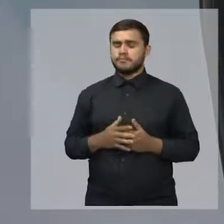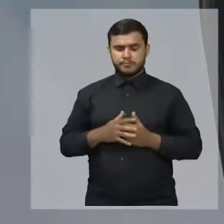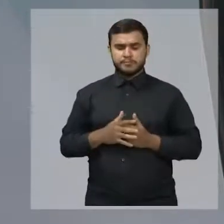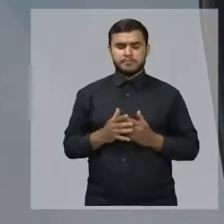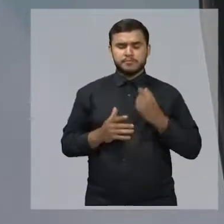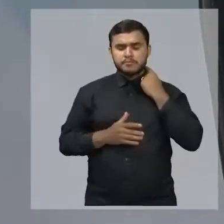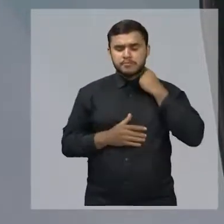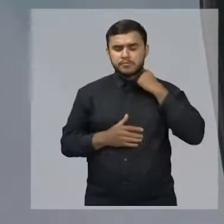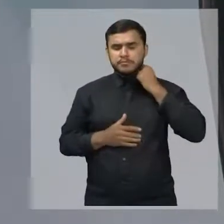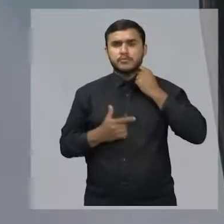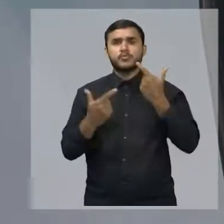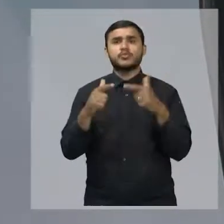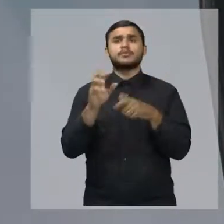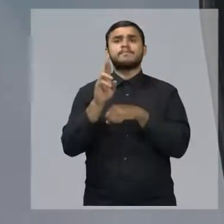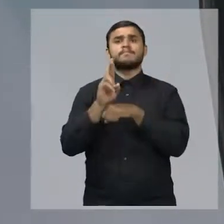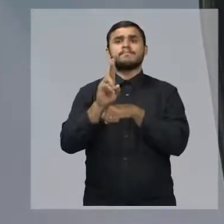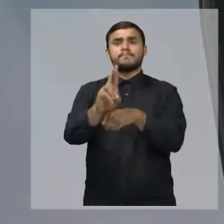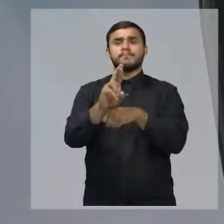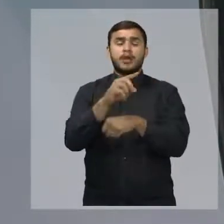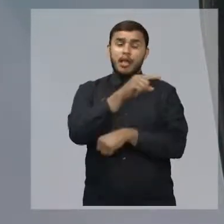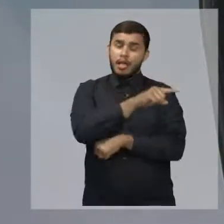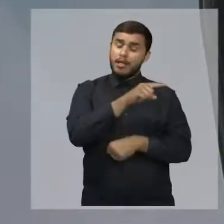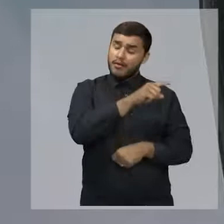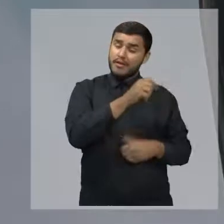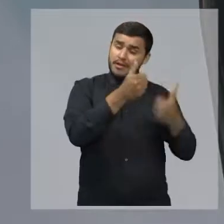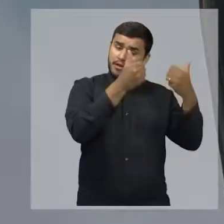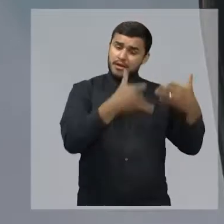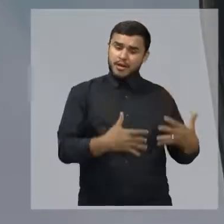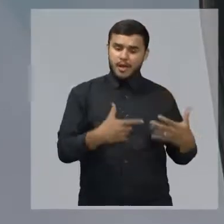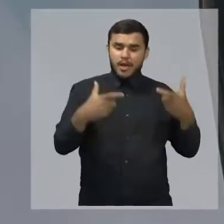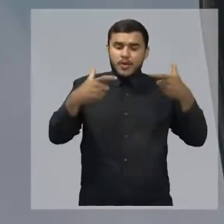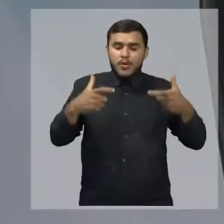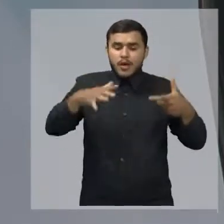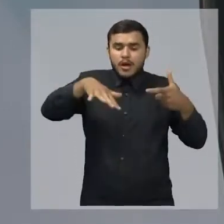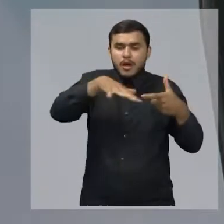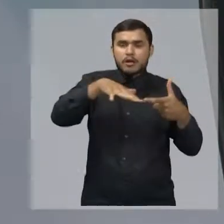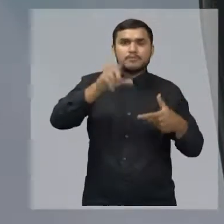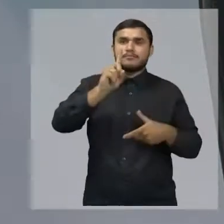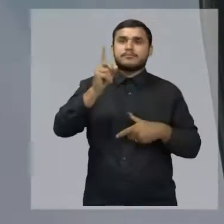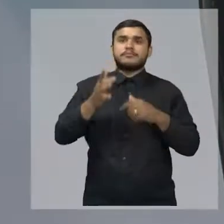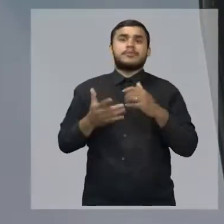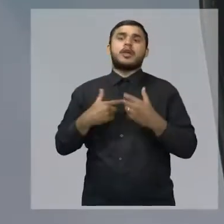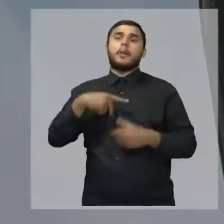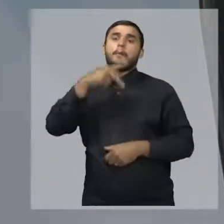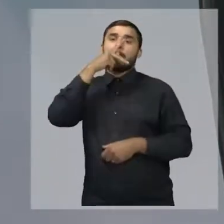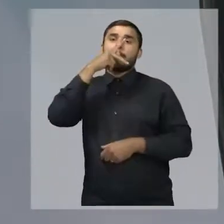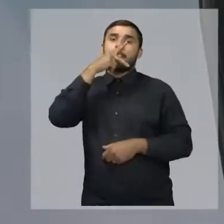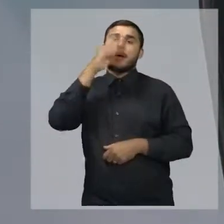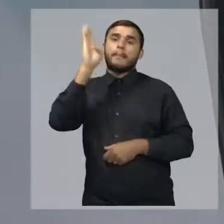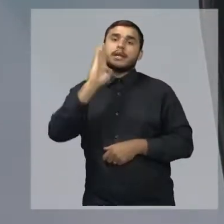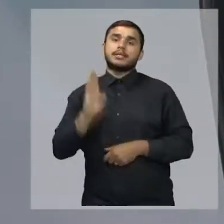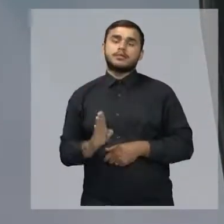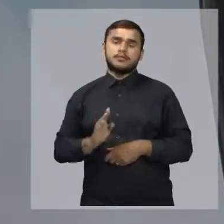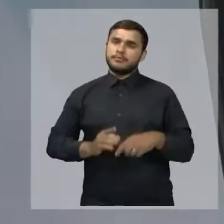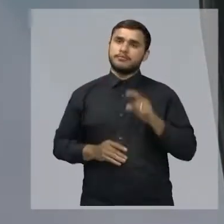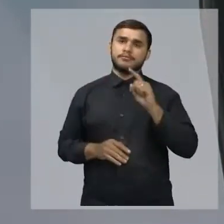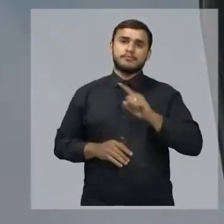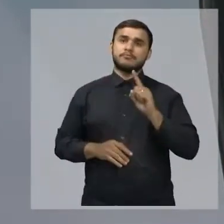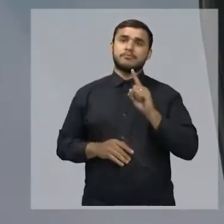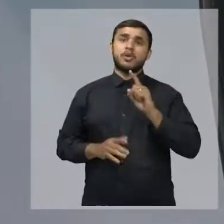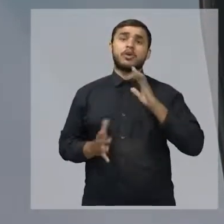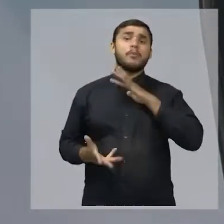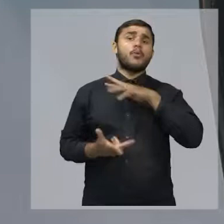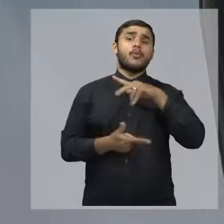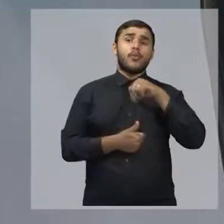de representatividade que o Rômulo já salientou, que ela não é local, né? Essa crise também não é dos partidos, é uma crise de representatividade geral,